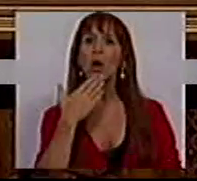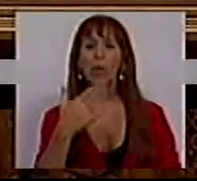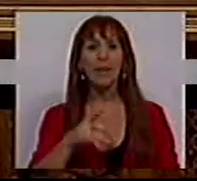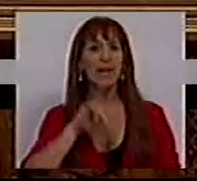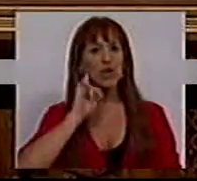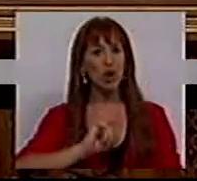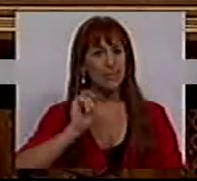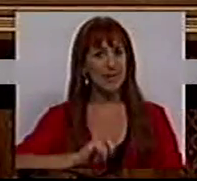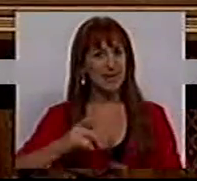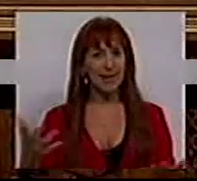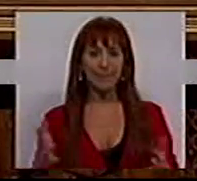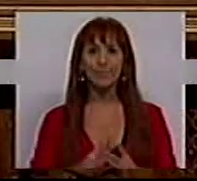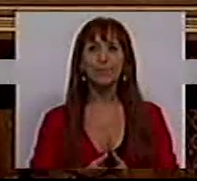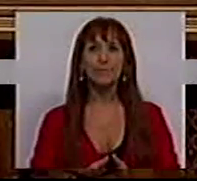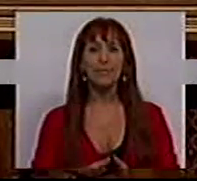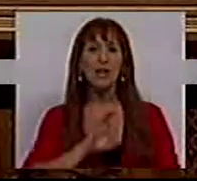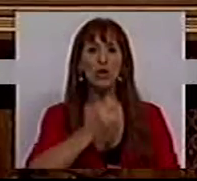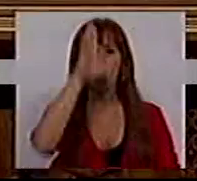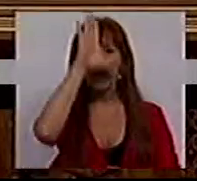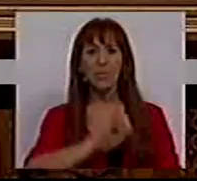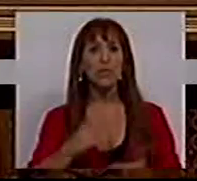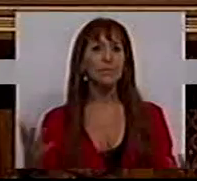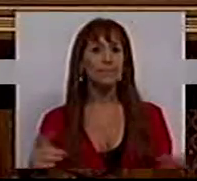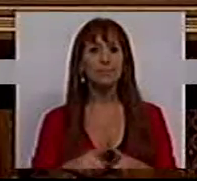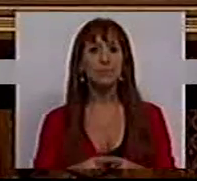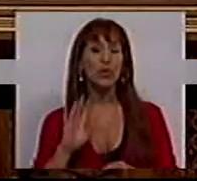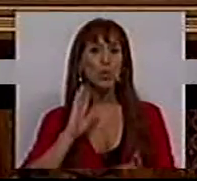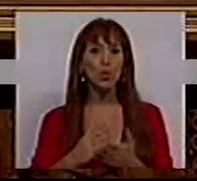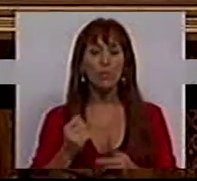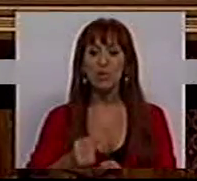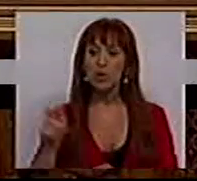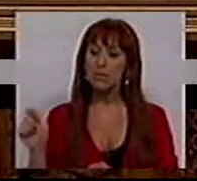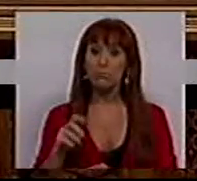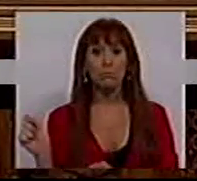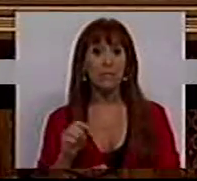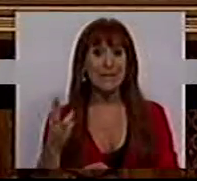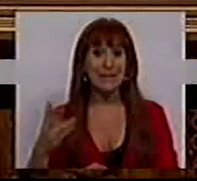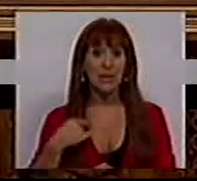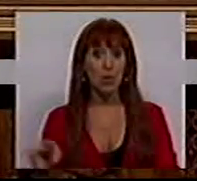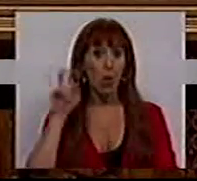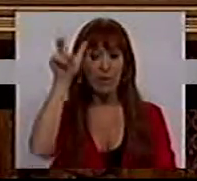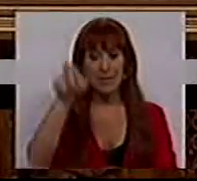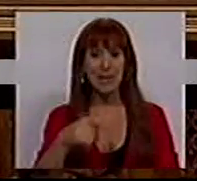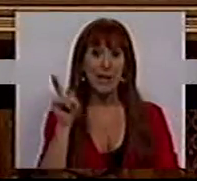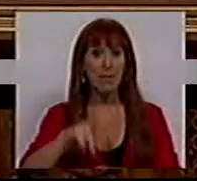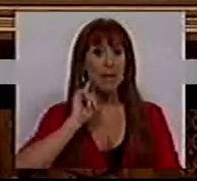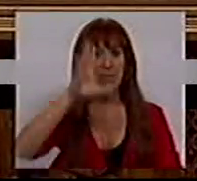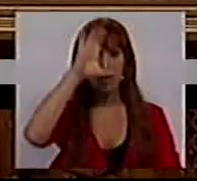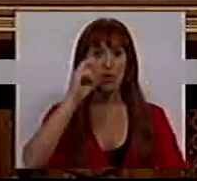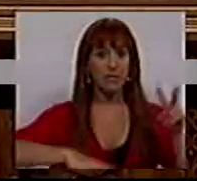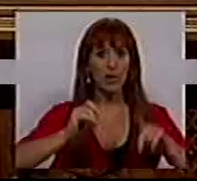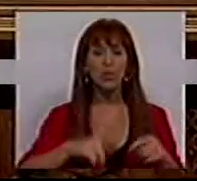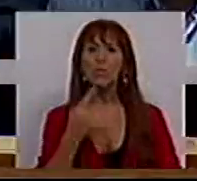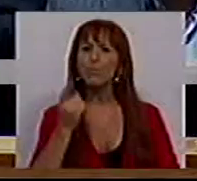Muito obrigada, Sra. Presidente. Sr. Primeiro-Ministro, nos últimos 3 meses ouvimos-lo a si e à Ministra das Finanças